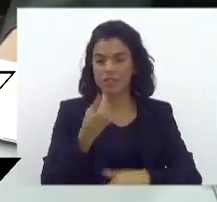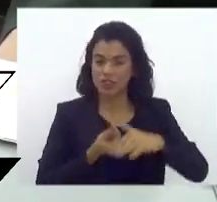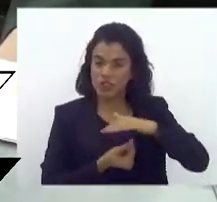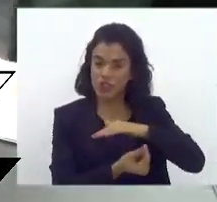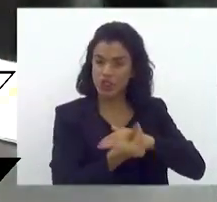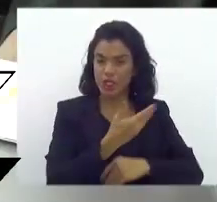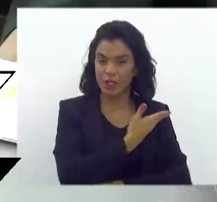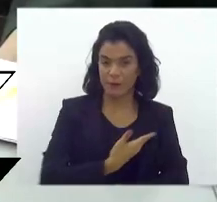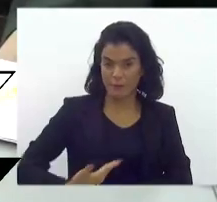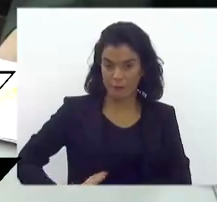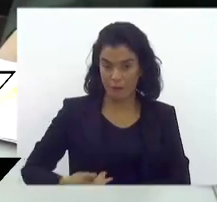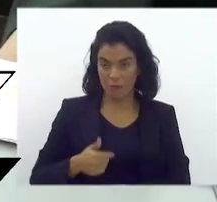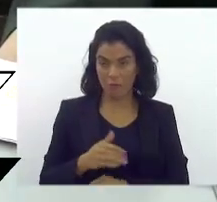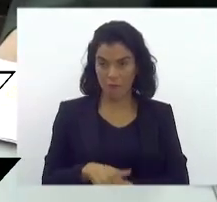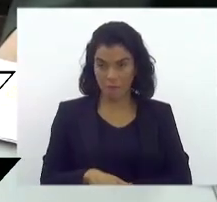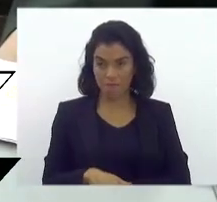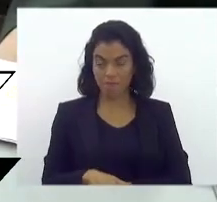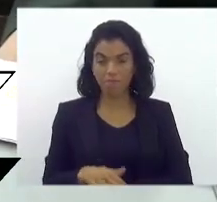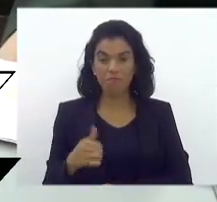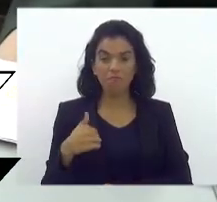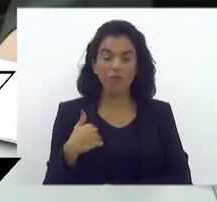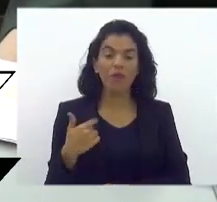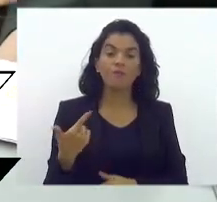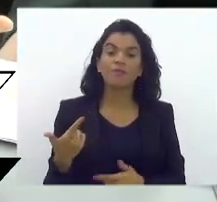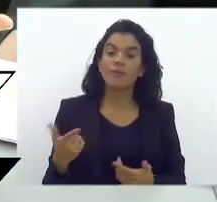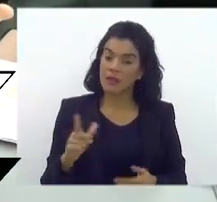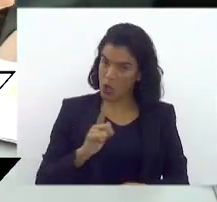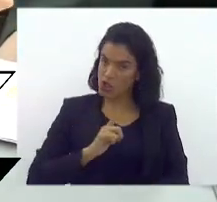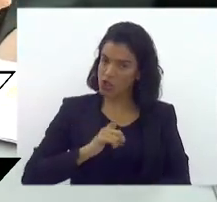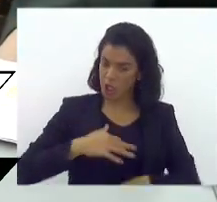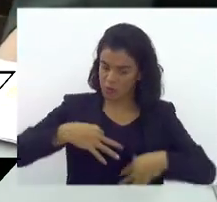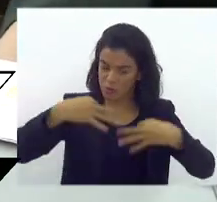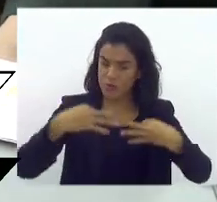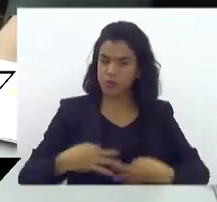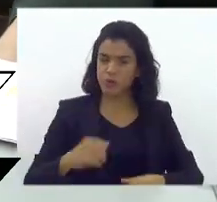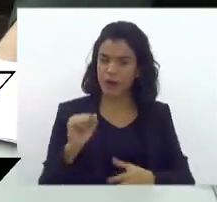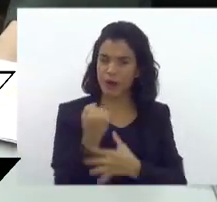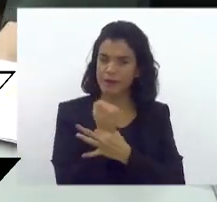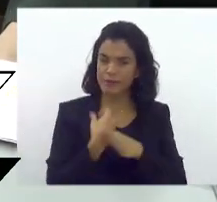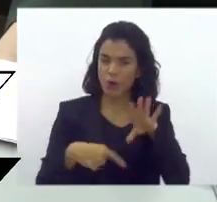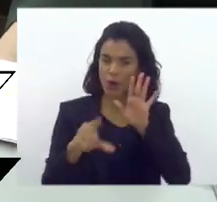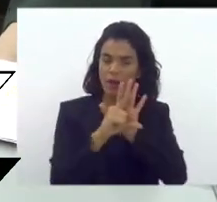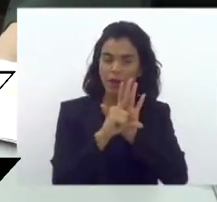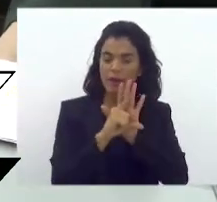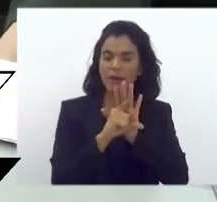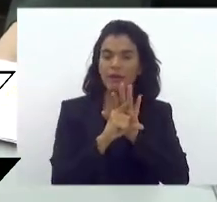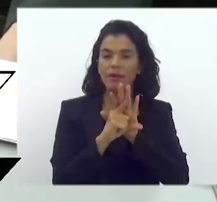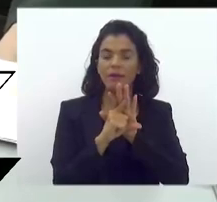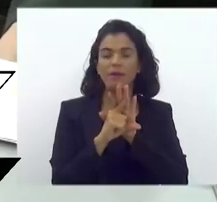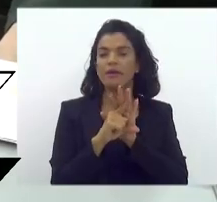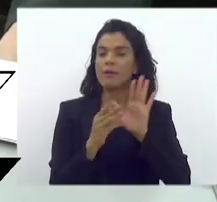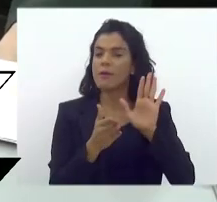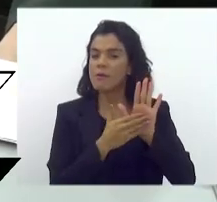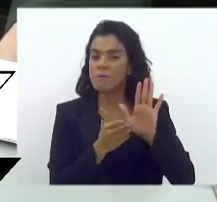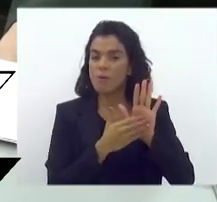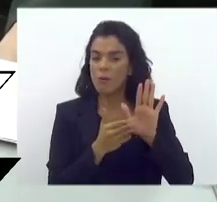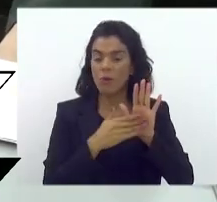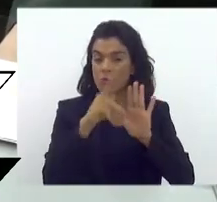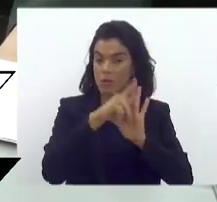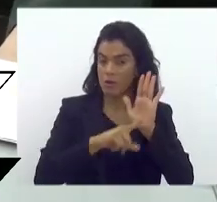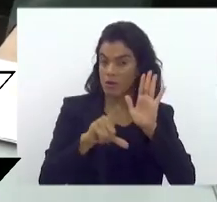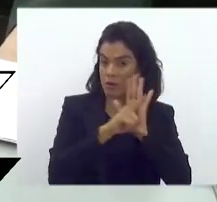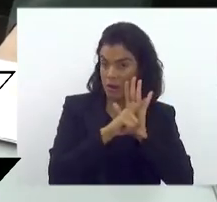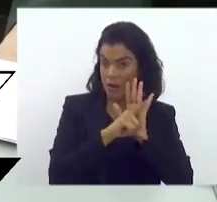públicos. Eu não te, é, nós temos legitimidade de propor qualquer projeto de